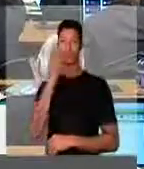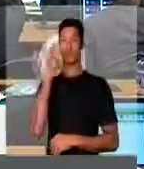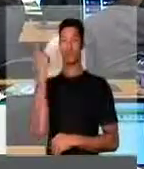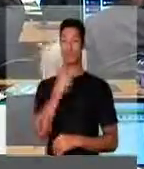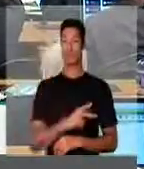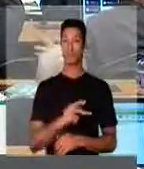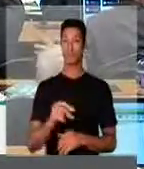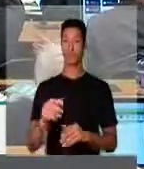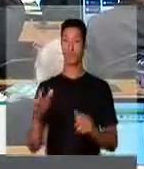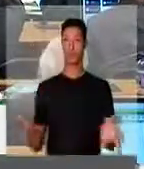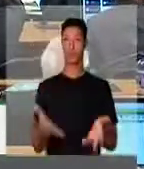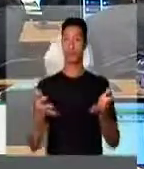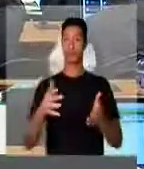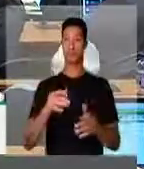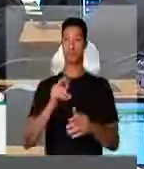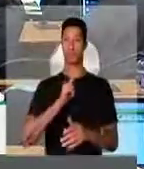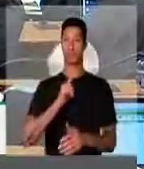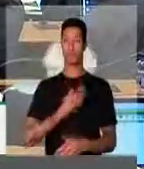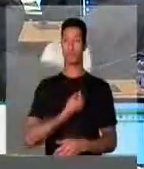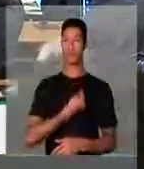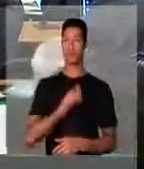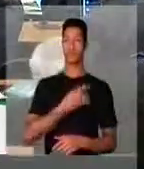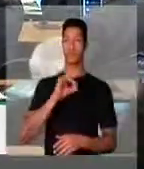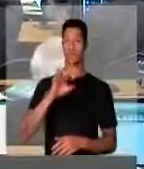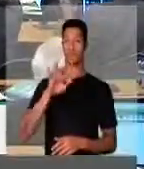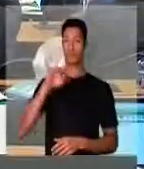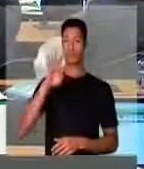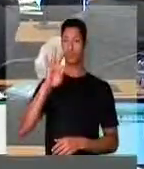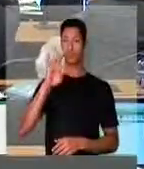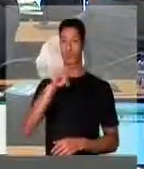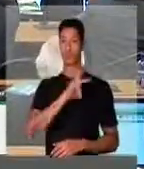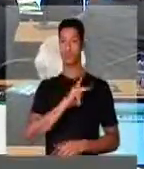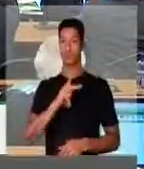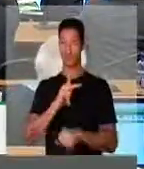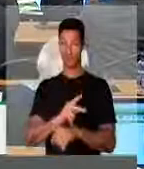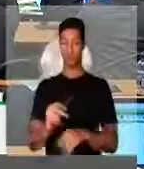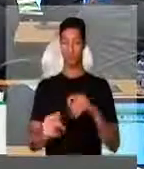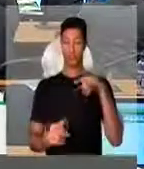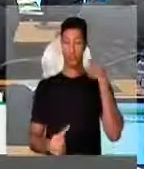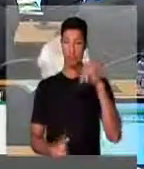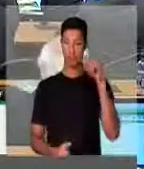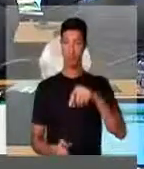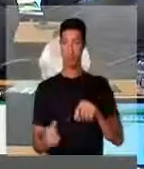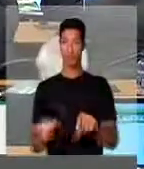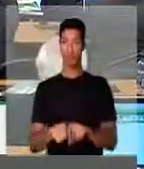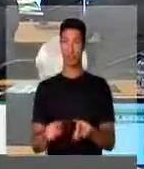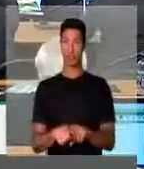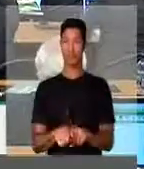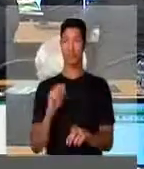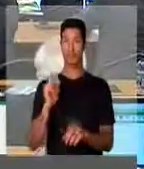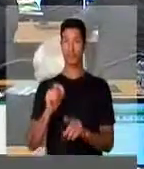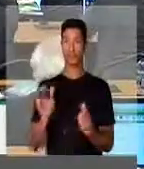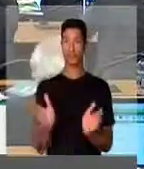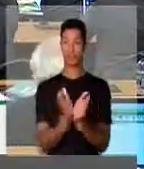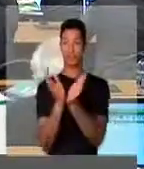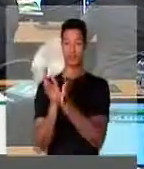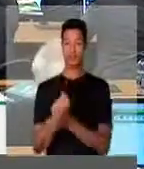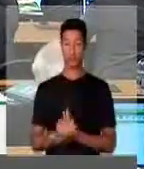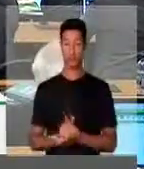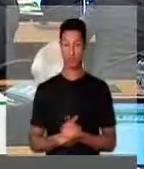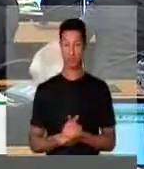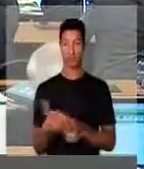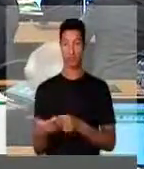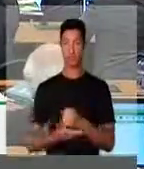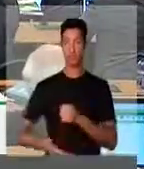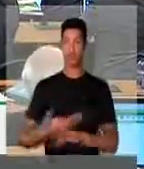para asseverar a existência ou não do déficit da Previdência. E os deputados que compõem